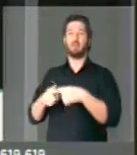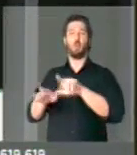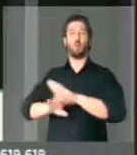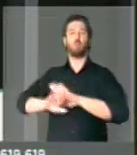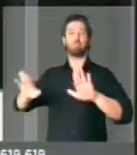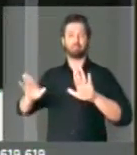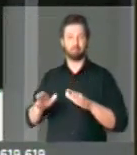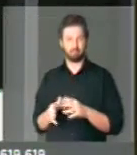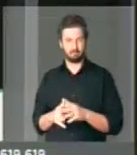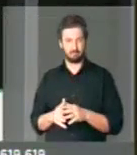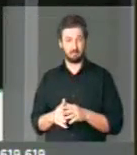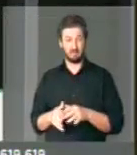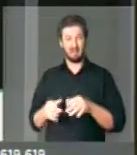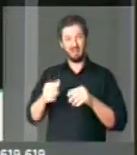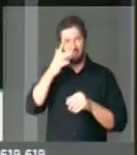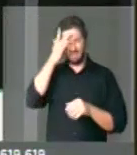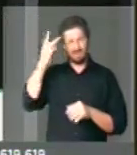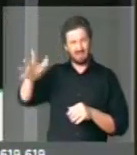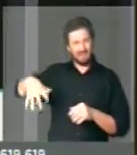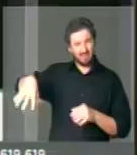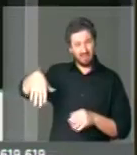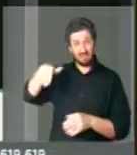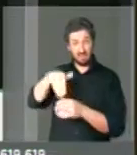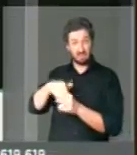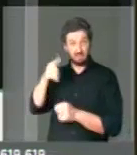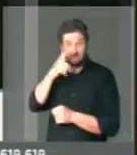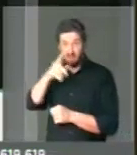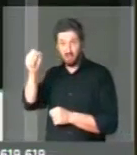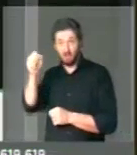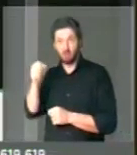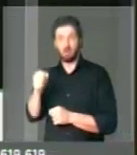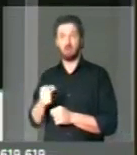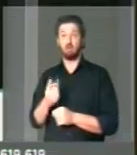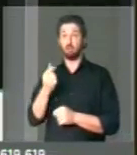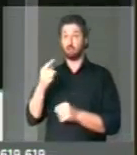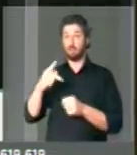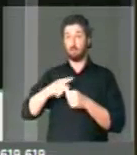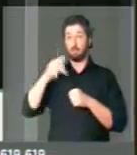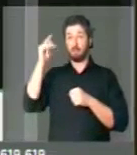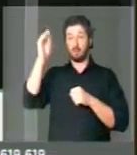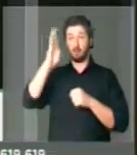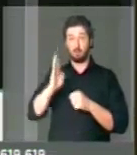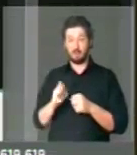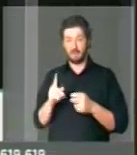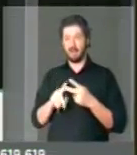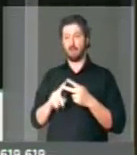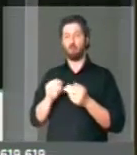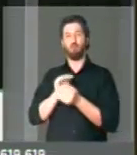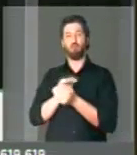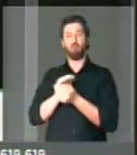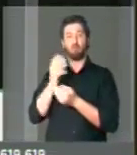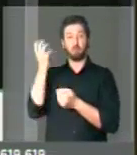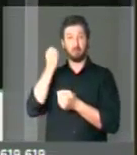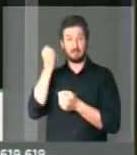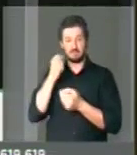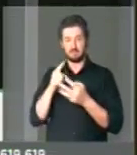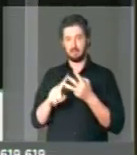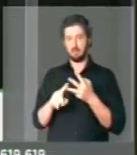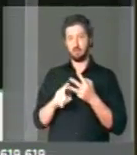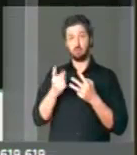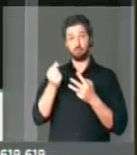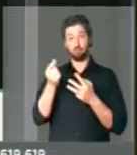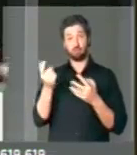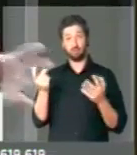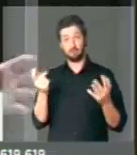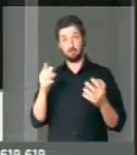Trabalhadores. Esses que ganharam a eleição com o recurso da Petrobras, com o recurso dos fundos de pensão, com o